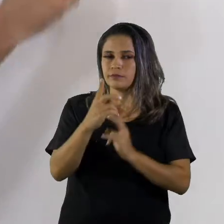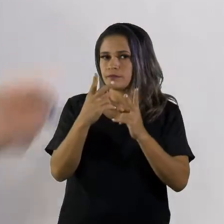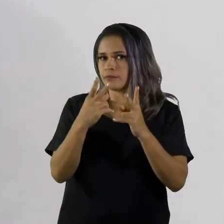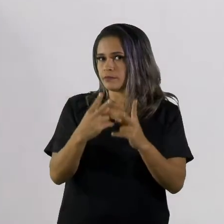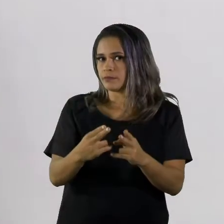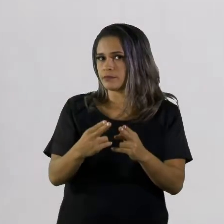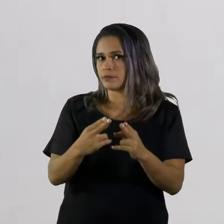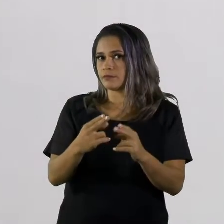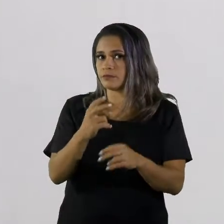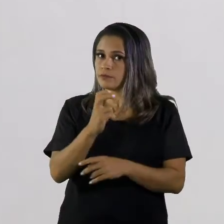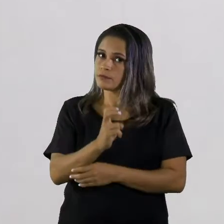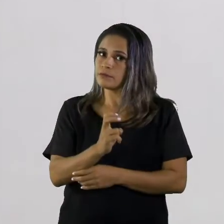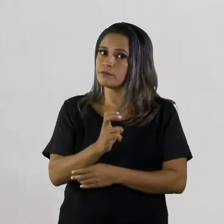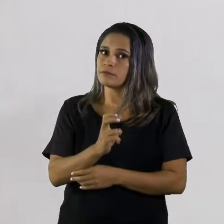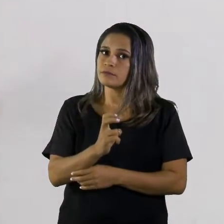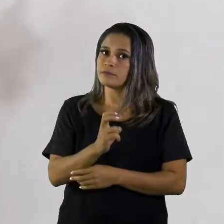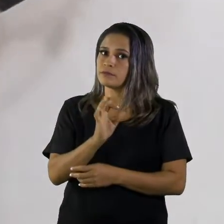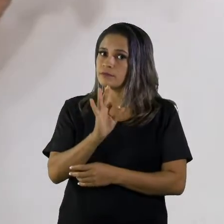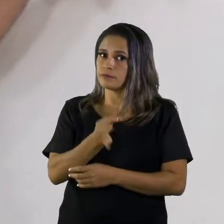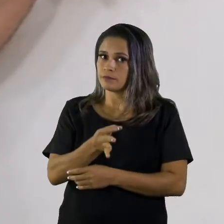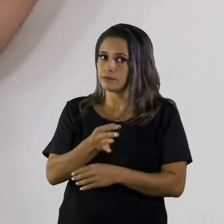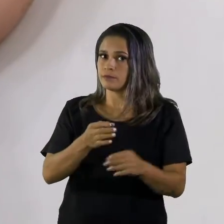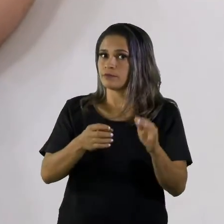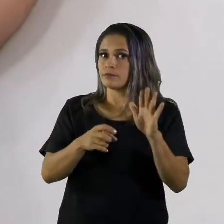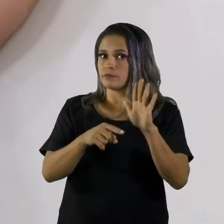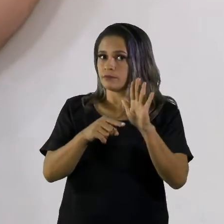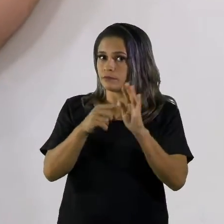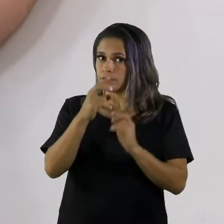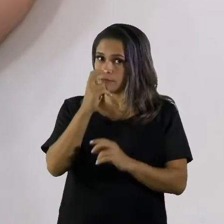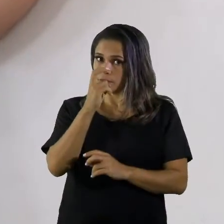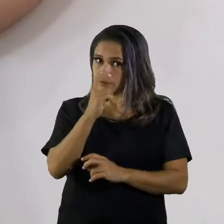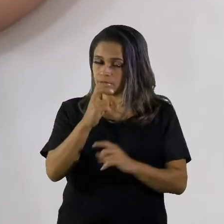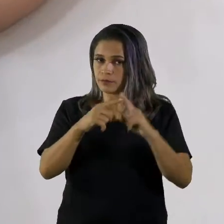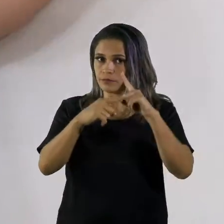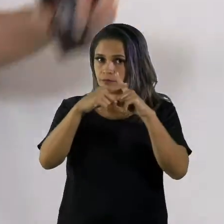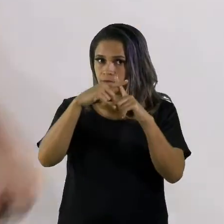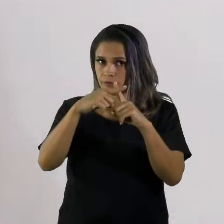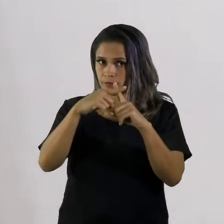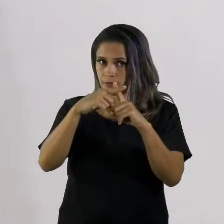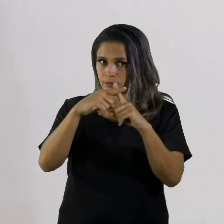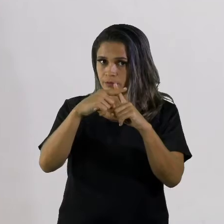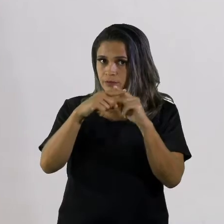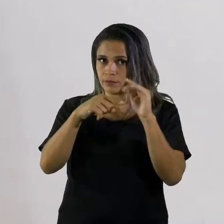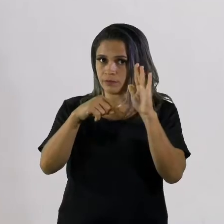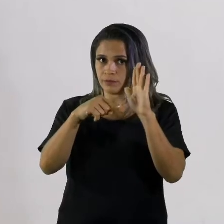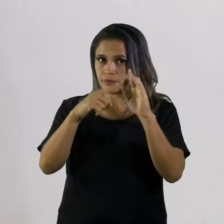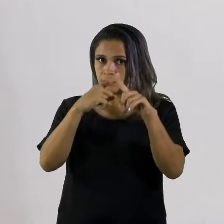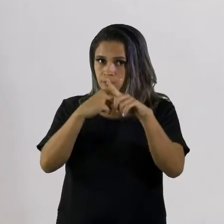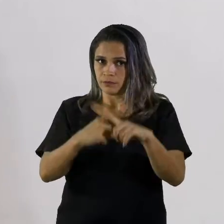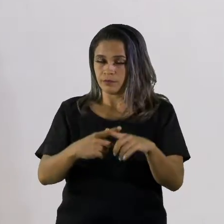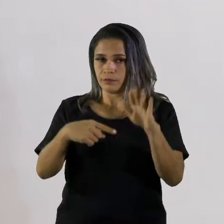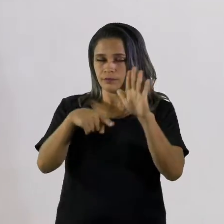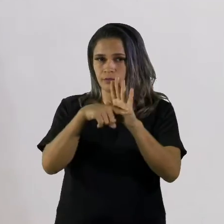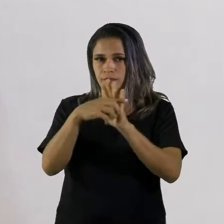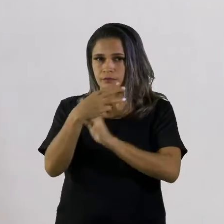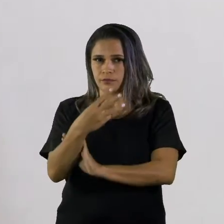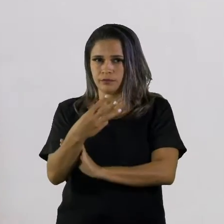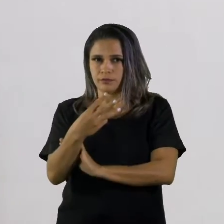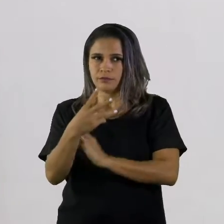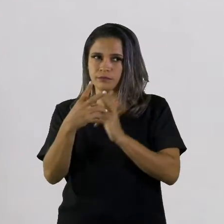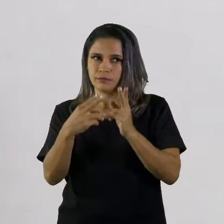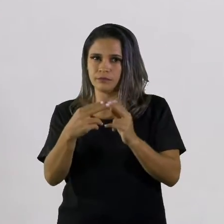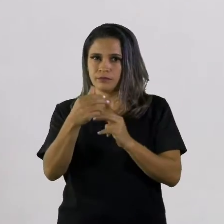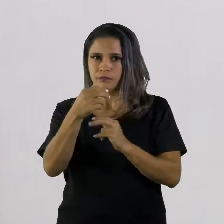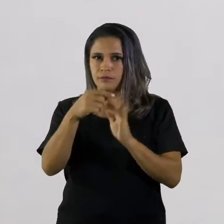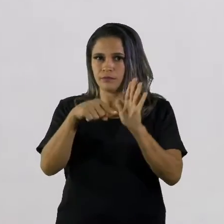a 5. Certo? 5 positivo. 5 positivo multiplicado por menos 3 daria menos 15.